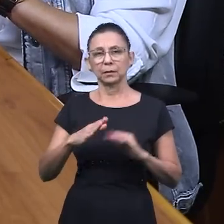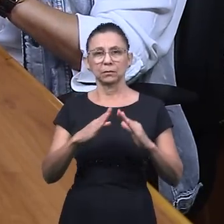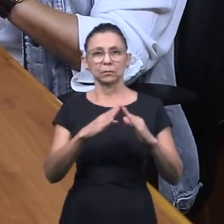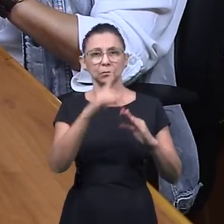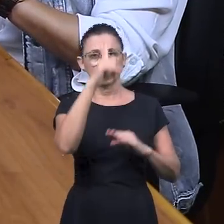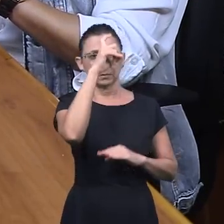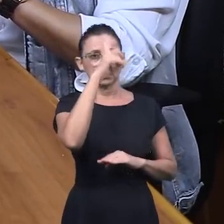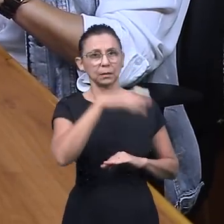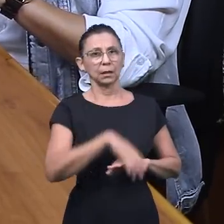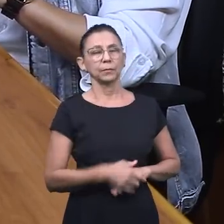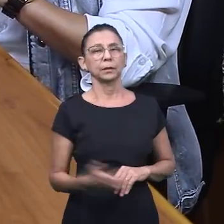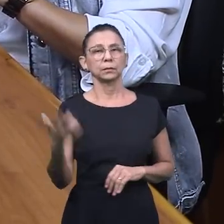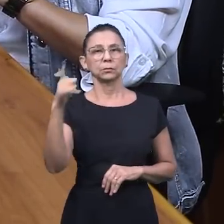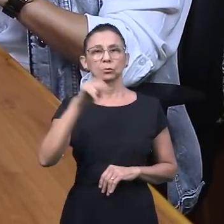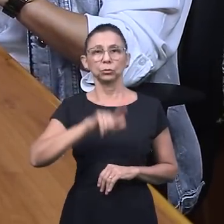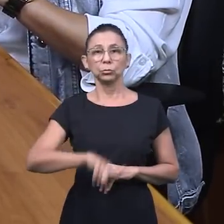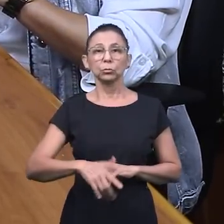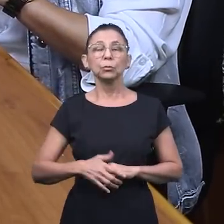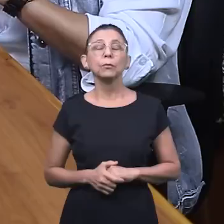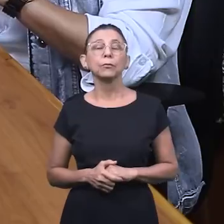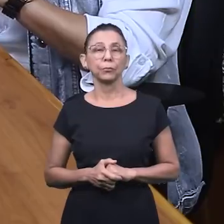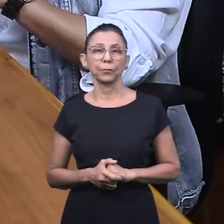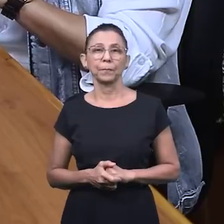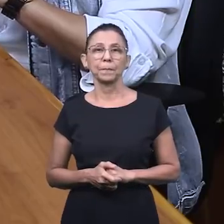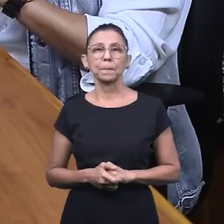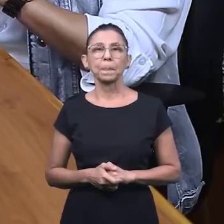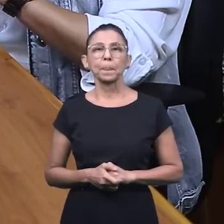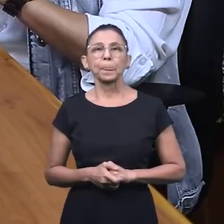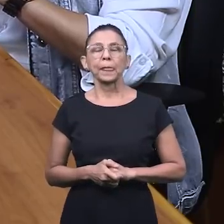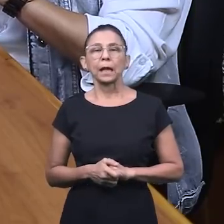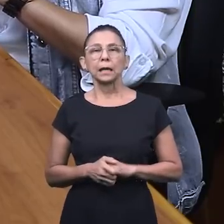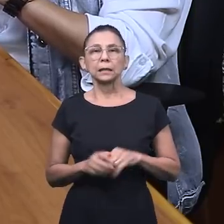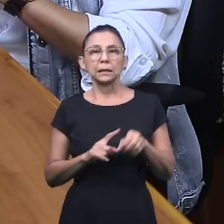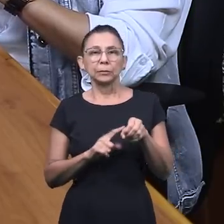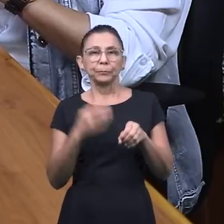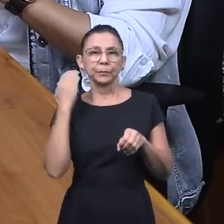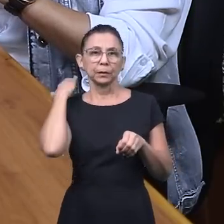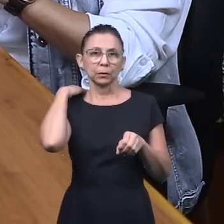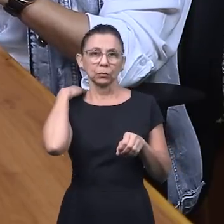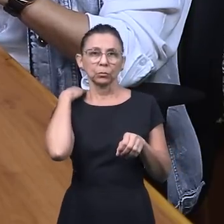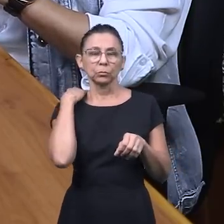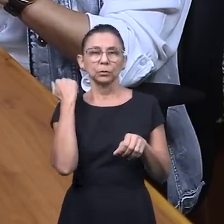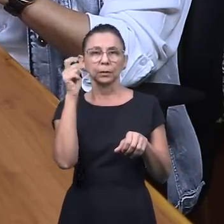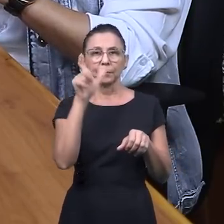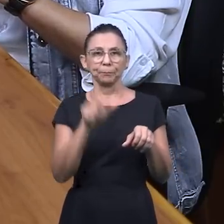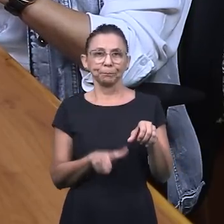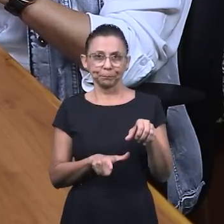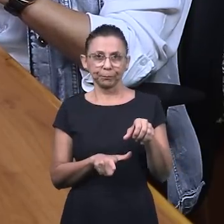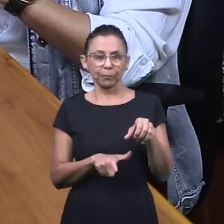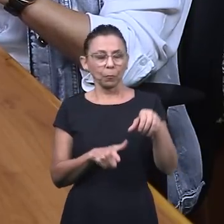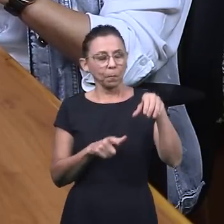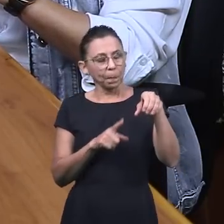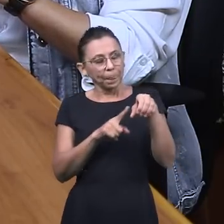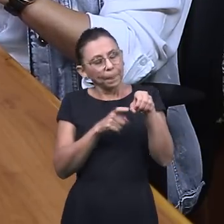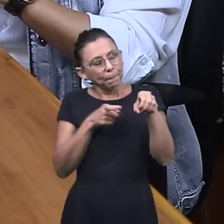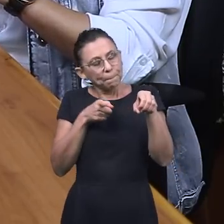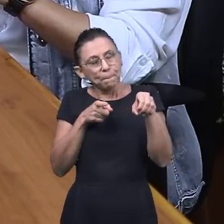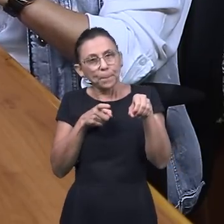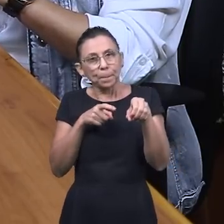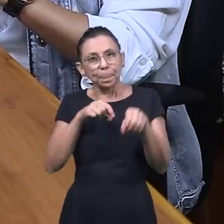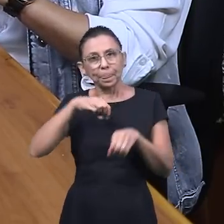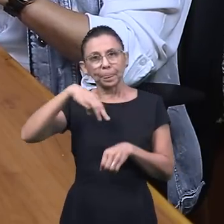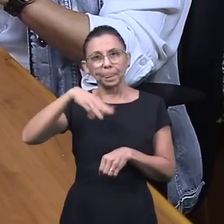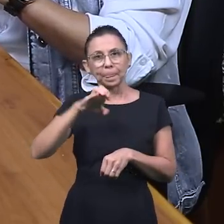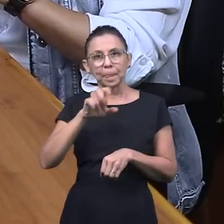ia fazer um novo exame, onde é coletado um líquido da medula dela.